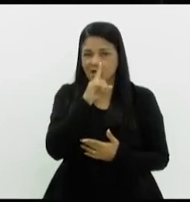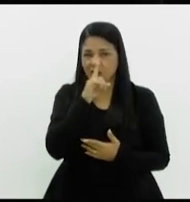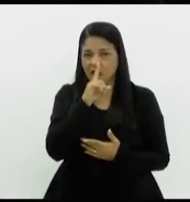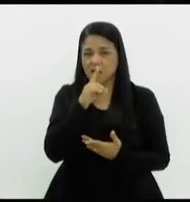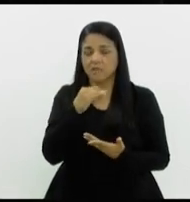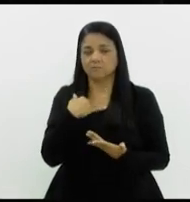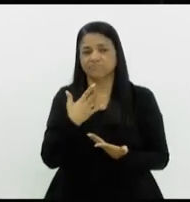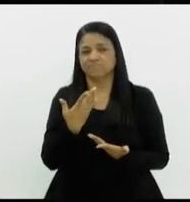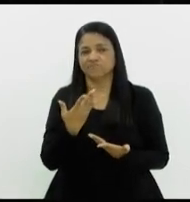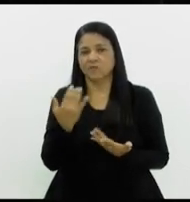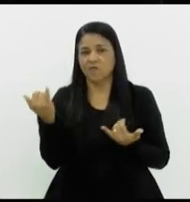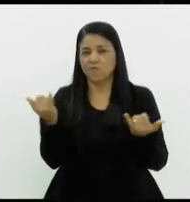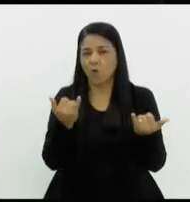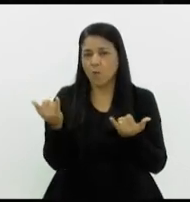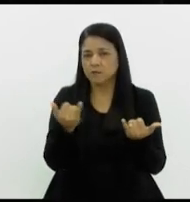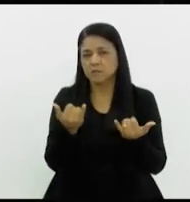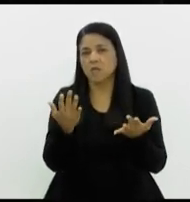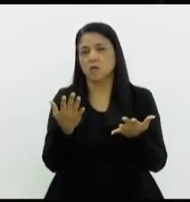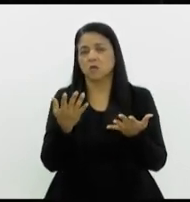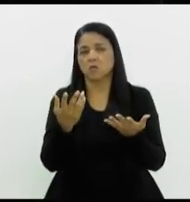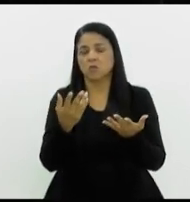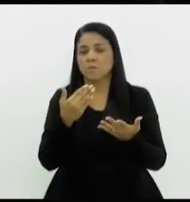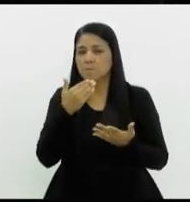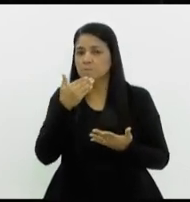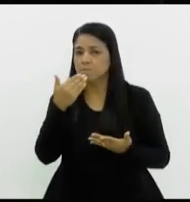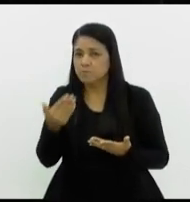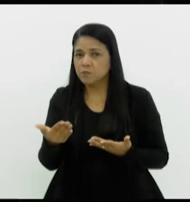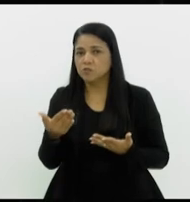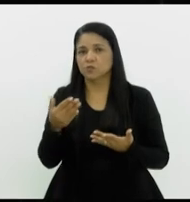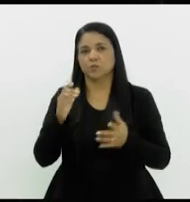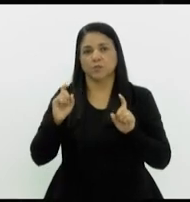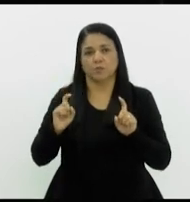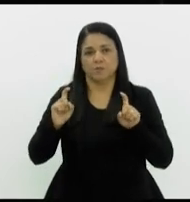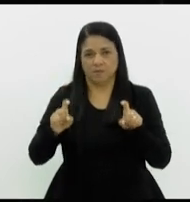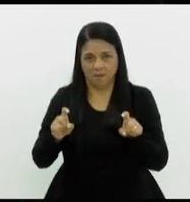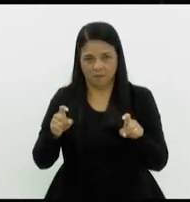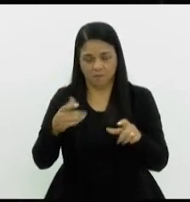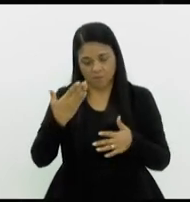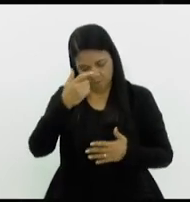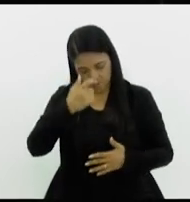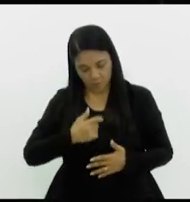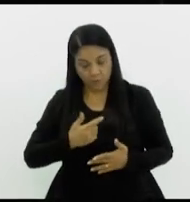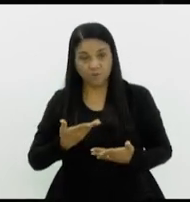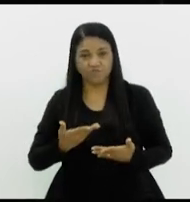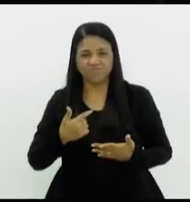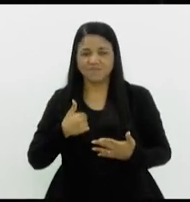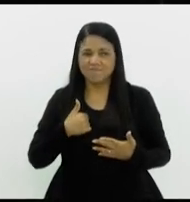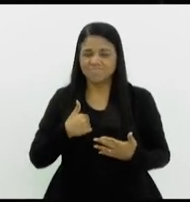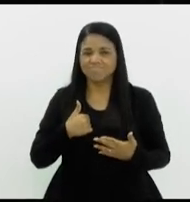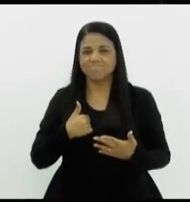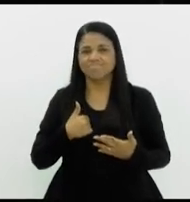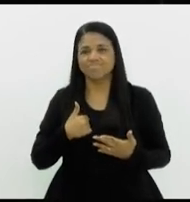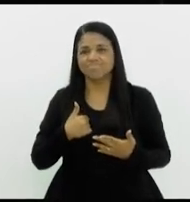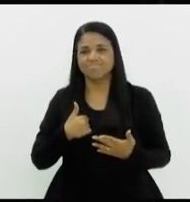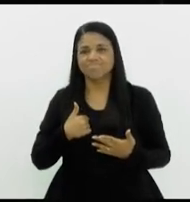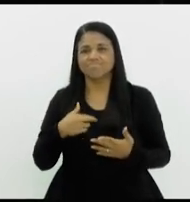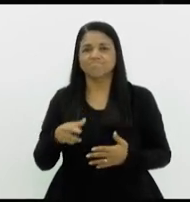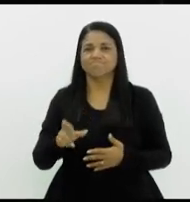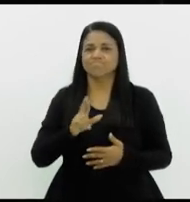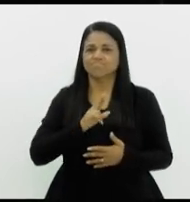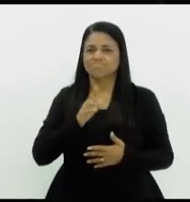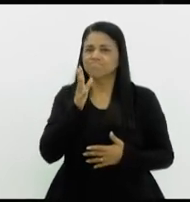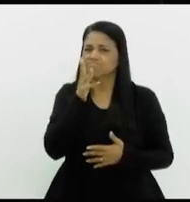de informações e esclarecimentos solicitados pelo meu mandato. A gente fica muito tempo sem